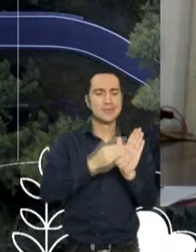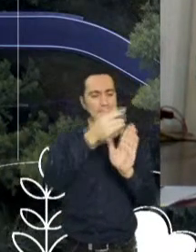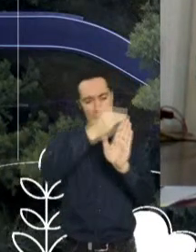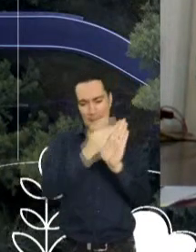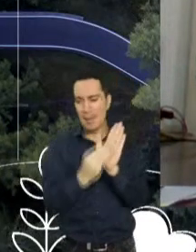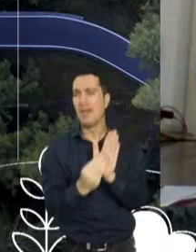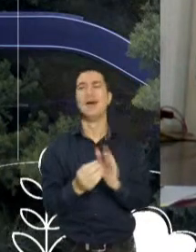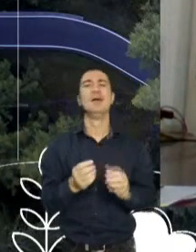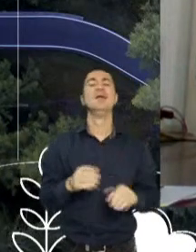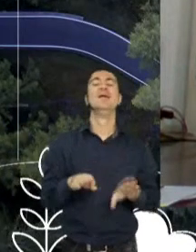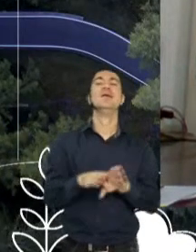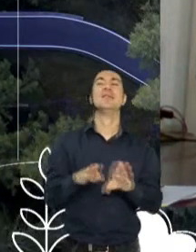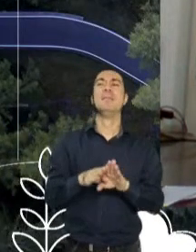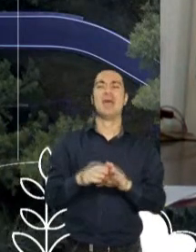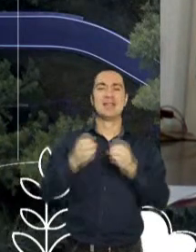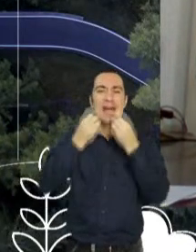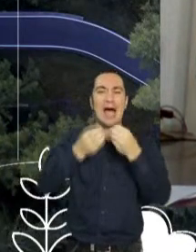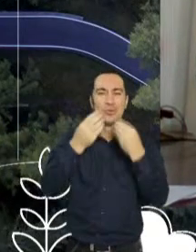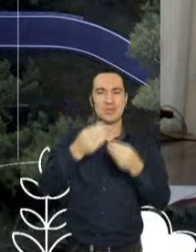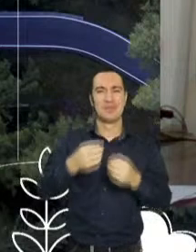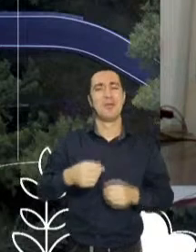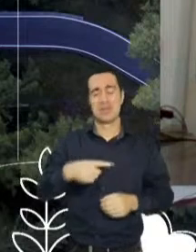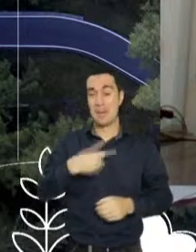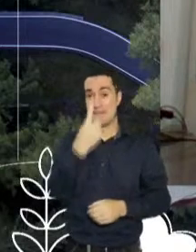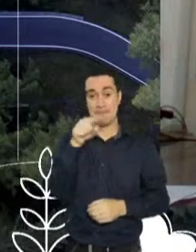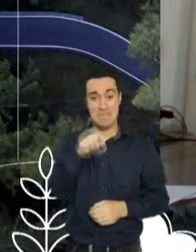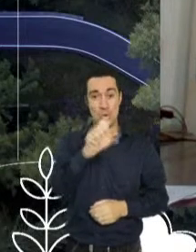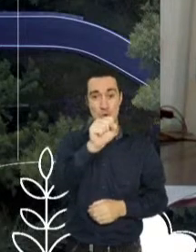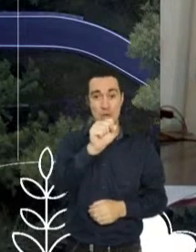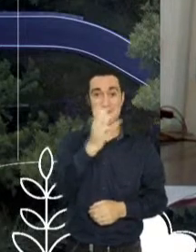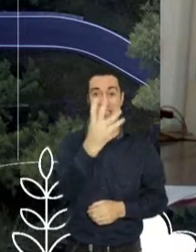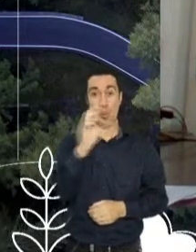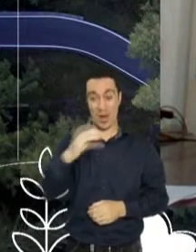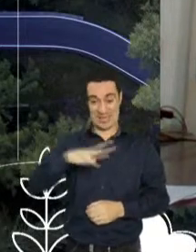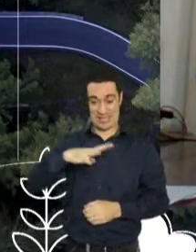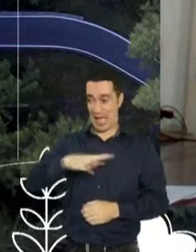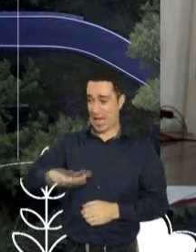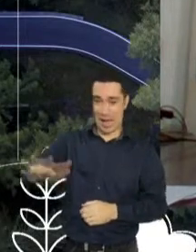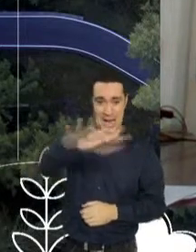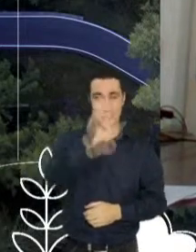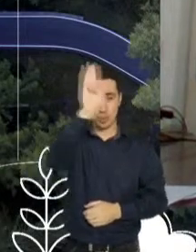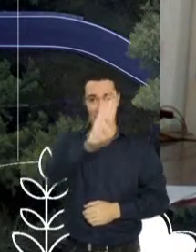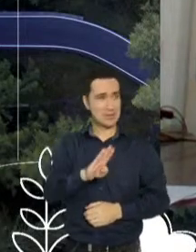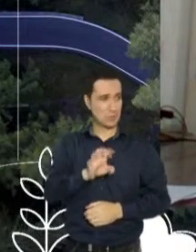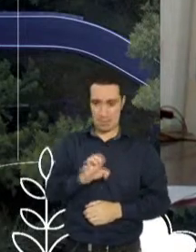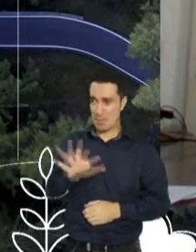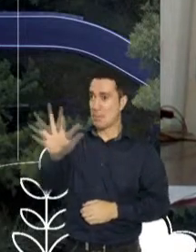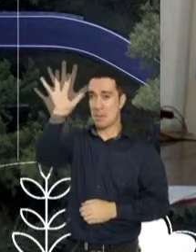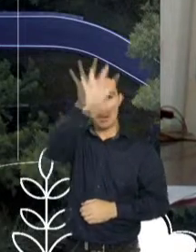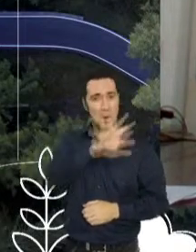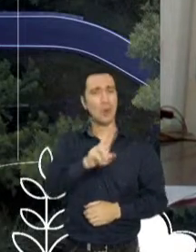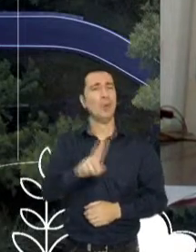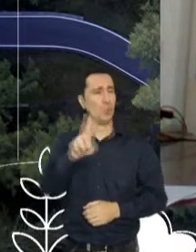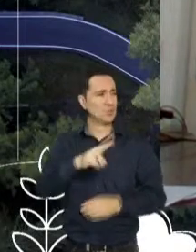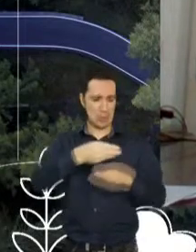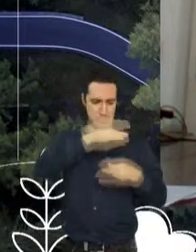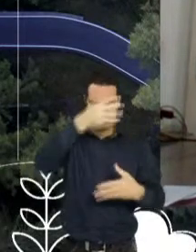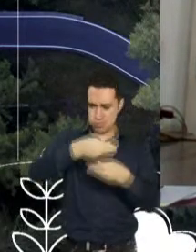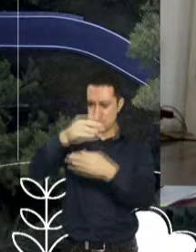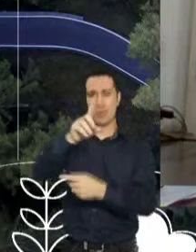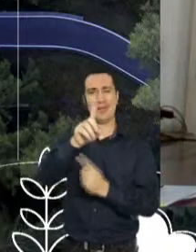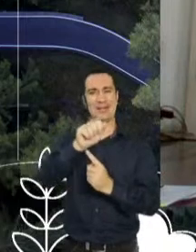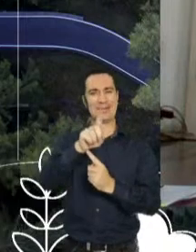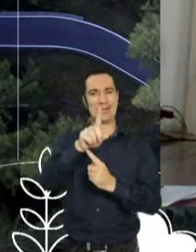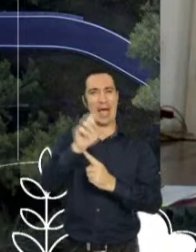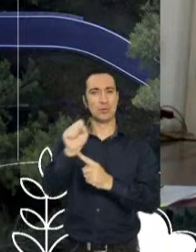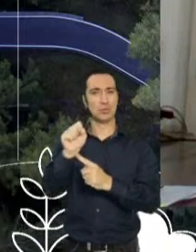também produzimos dados de 1.840 cidades brasileiras em várias regiões, usando todos os dados de internação do SUS